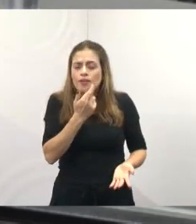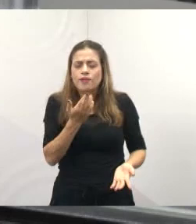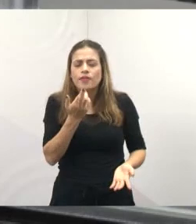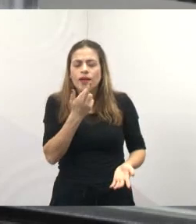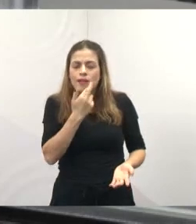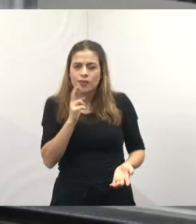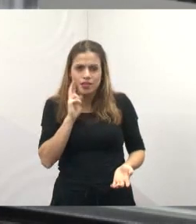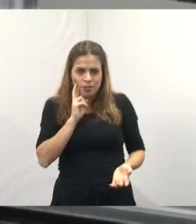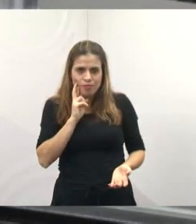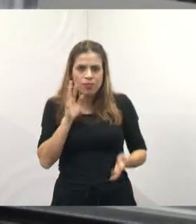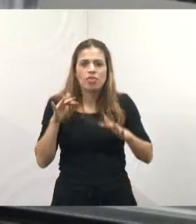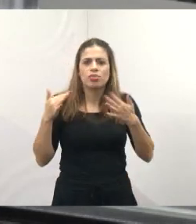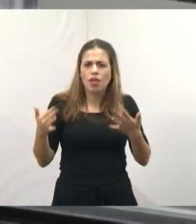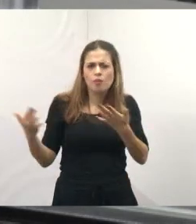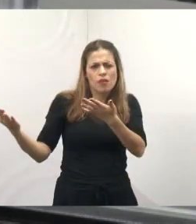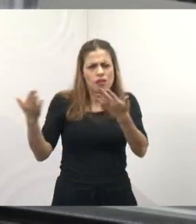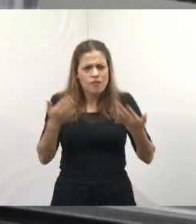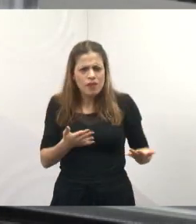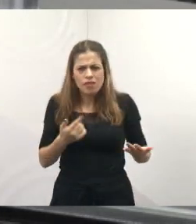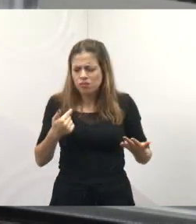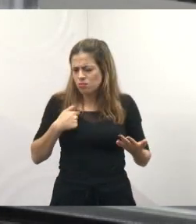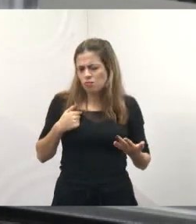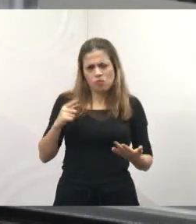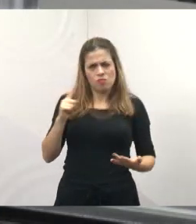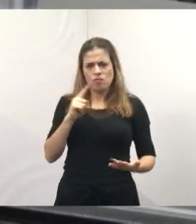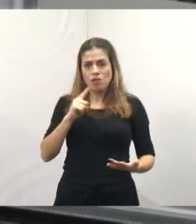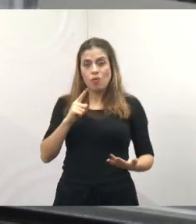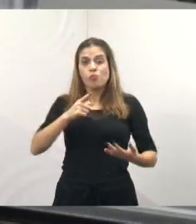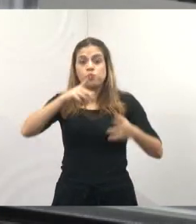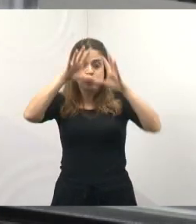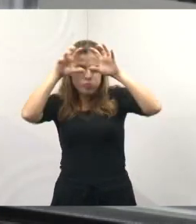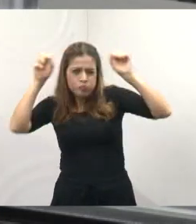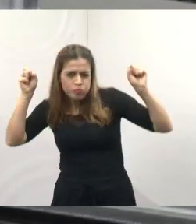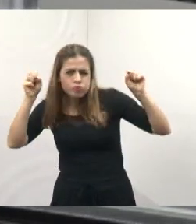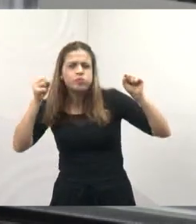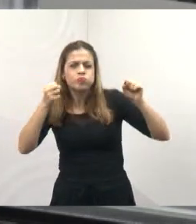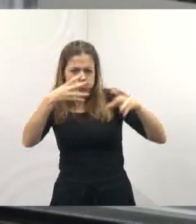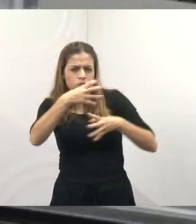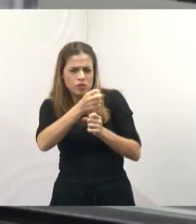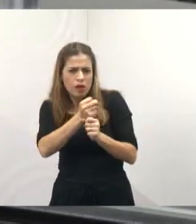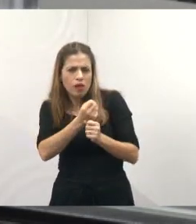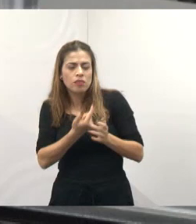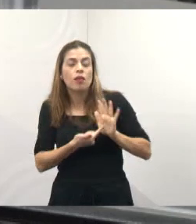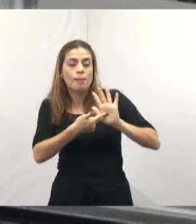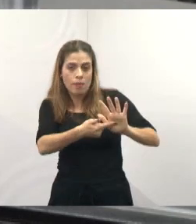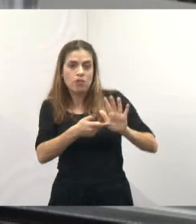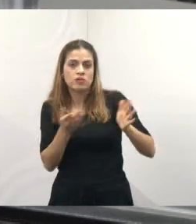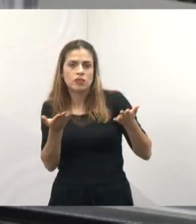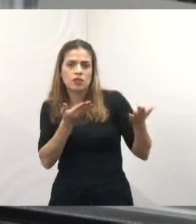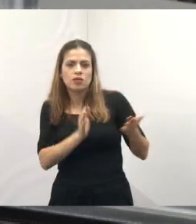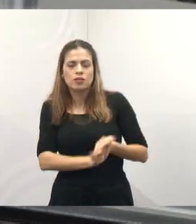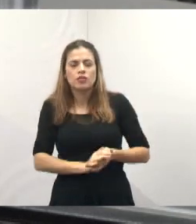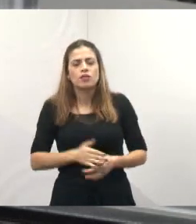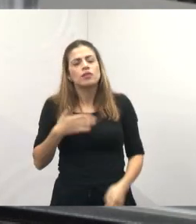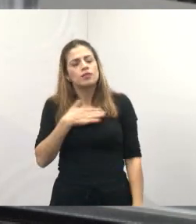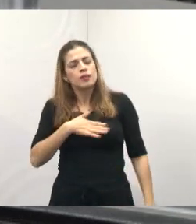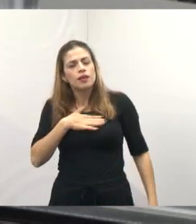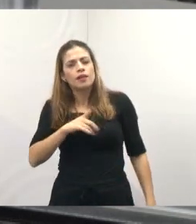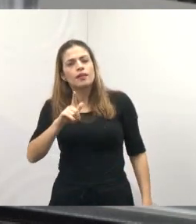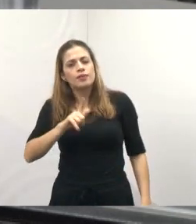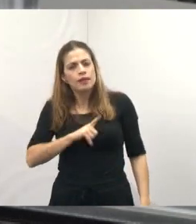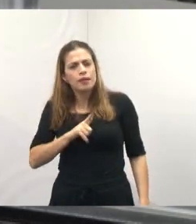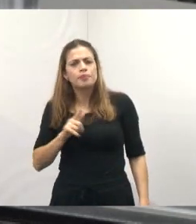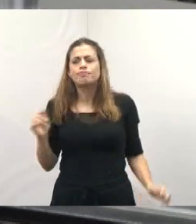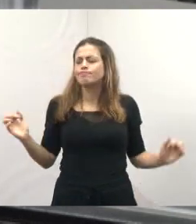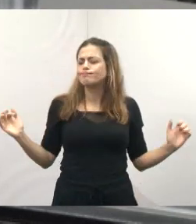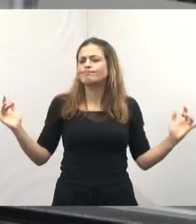Não sou eu que estou falando, o próprio Tribunal de Contas está colocando isso. E eu gostaria de ter muito mais pessoas,